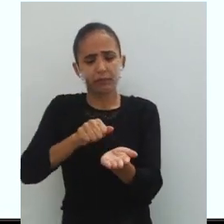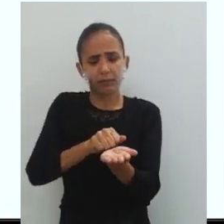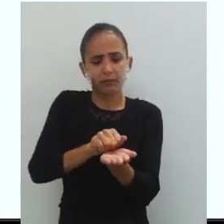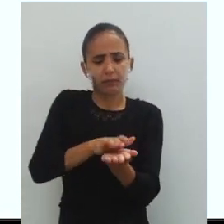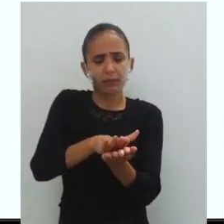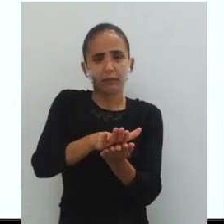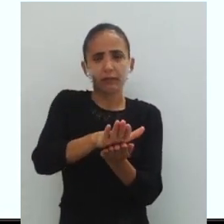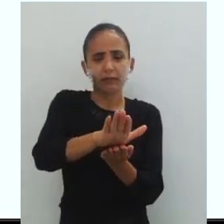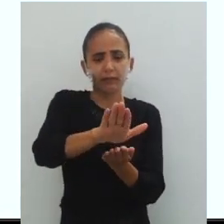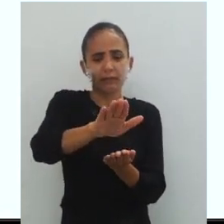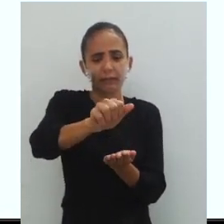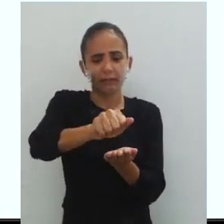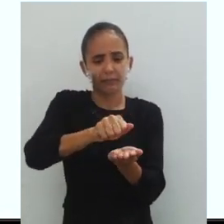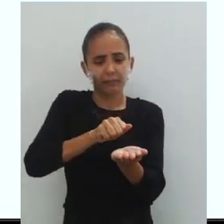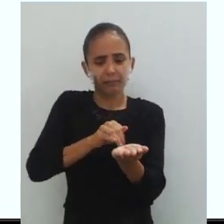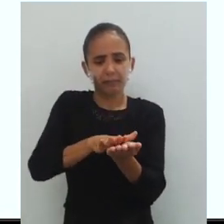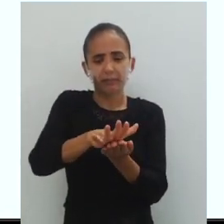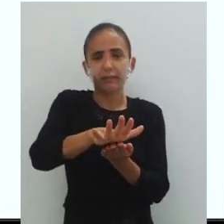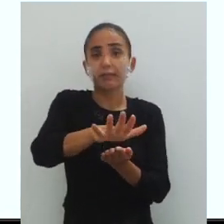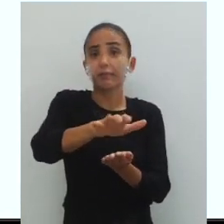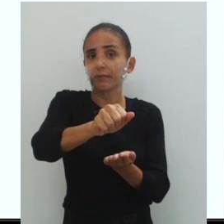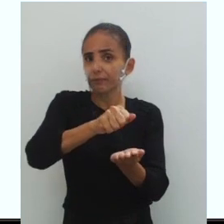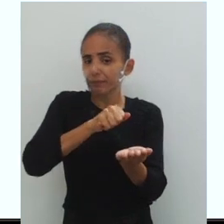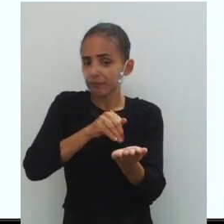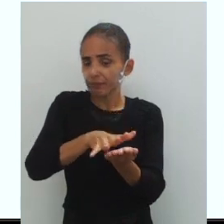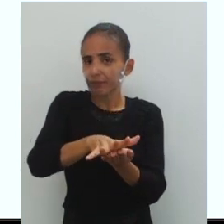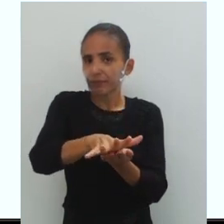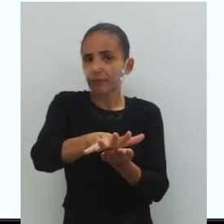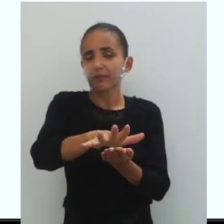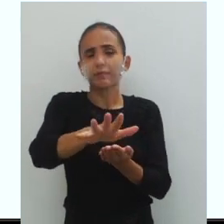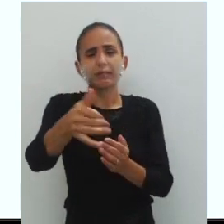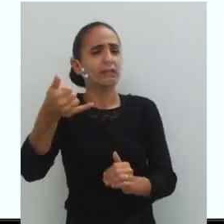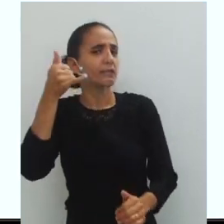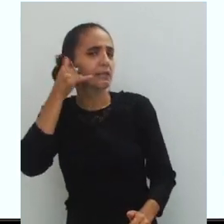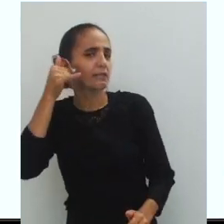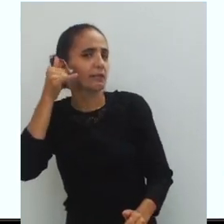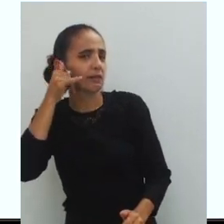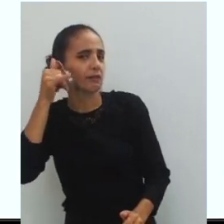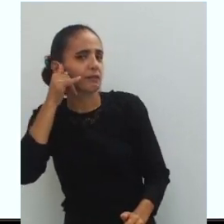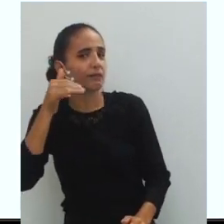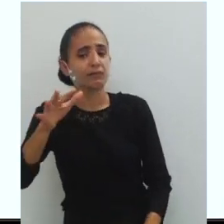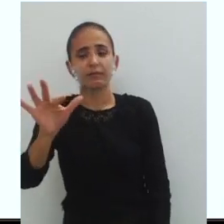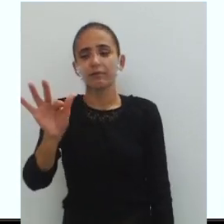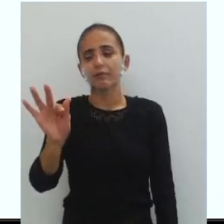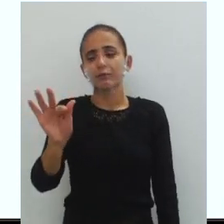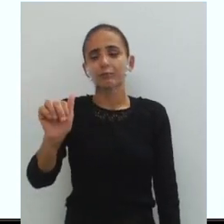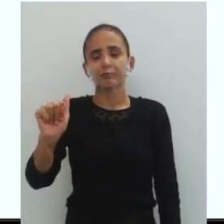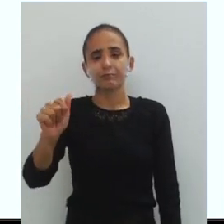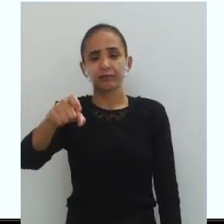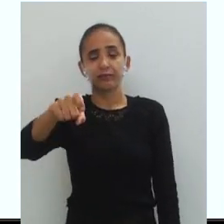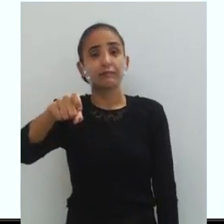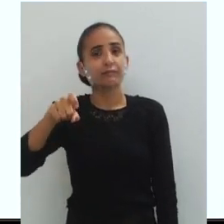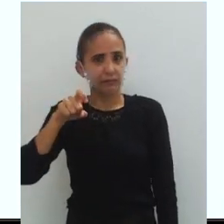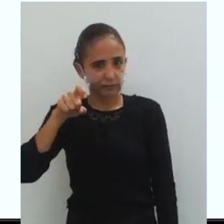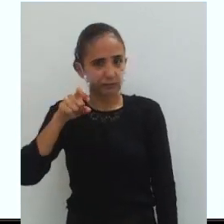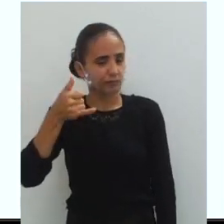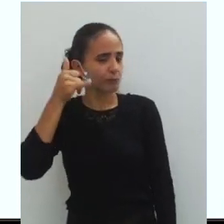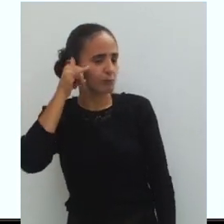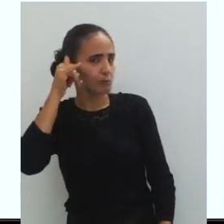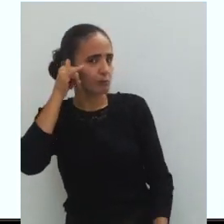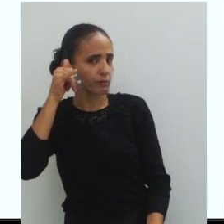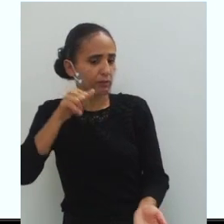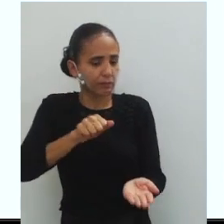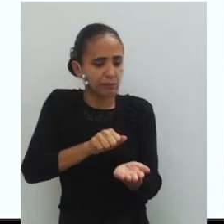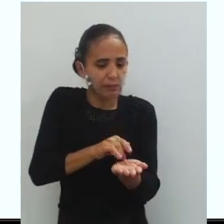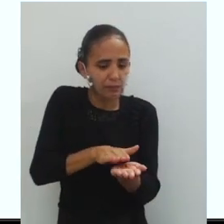mais usa a máquina de fax, que ele se via ali como telefone e se via quando para você enviar um